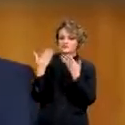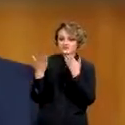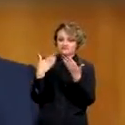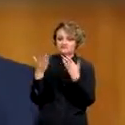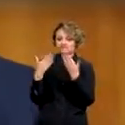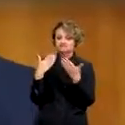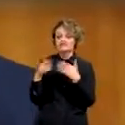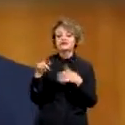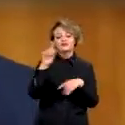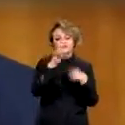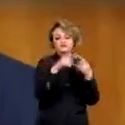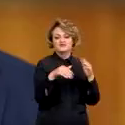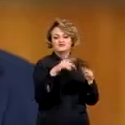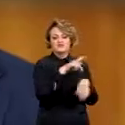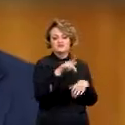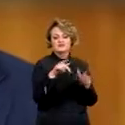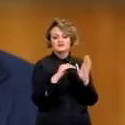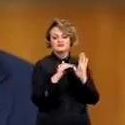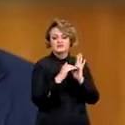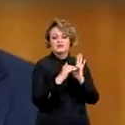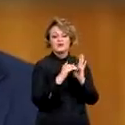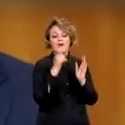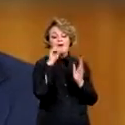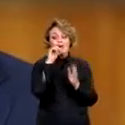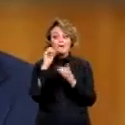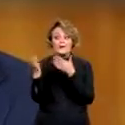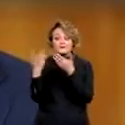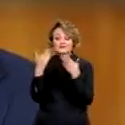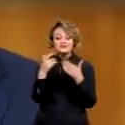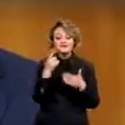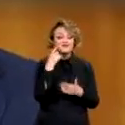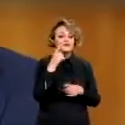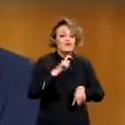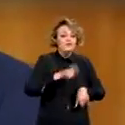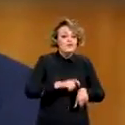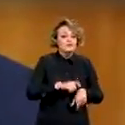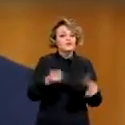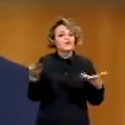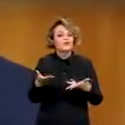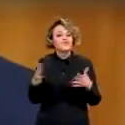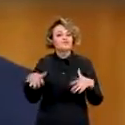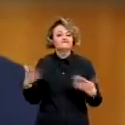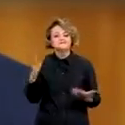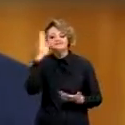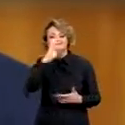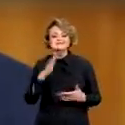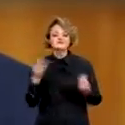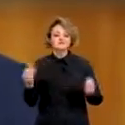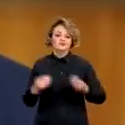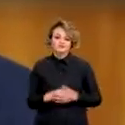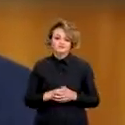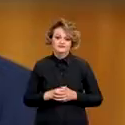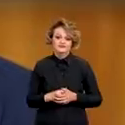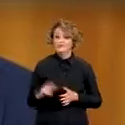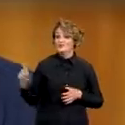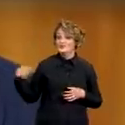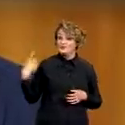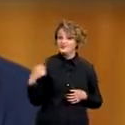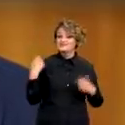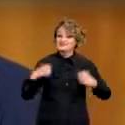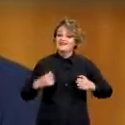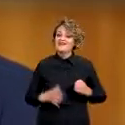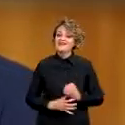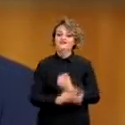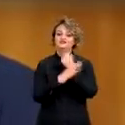do Senado agora, para compreender a necessidade e o momento histórico que o Brasil está vivendo. Nós precisamos garantir